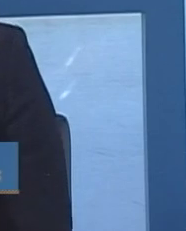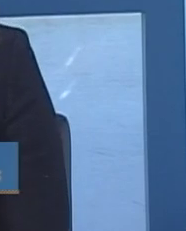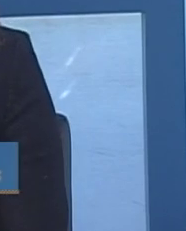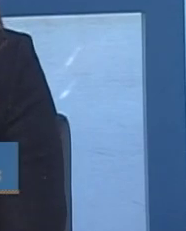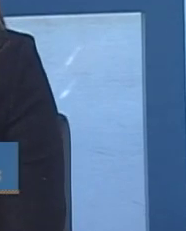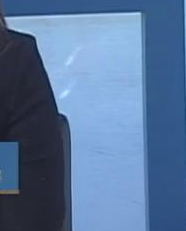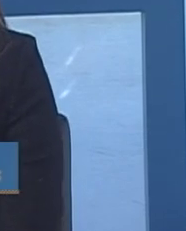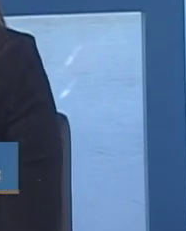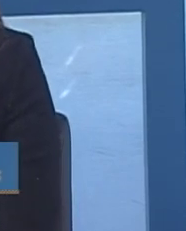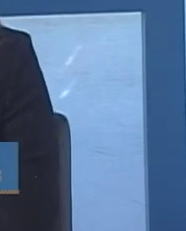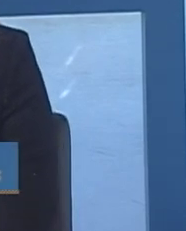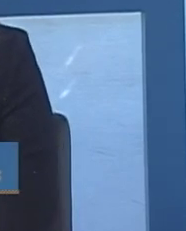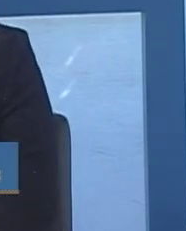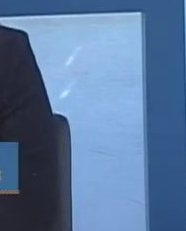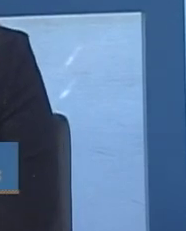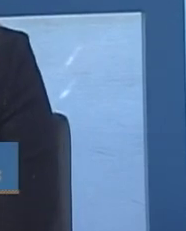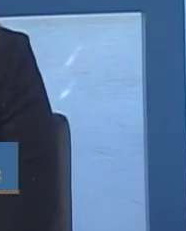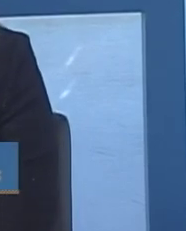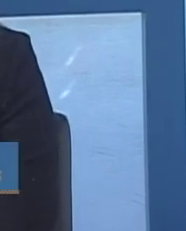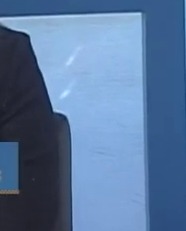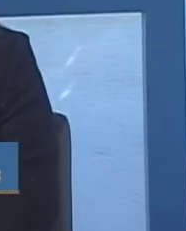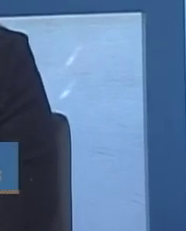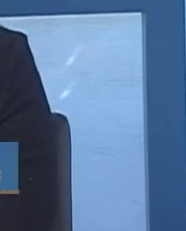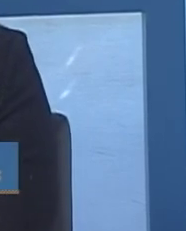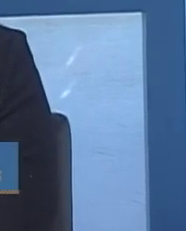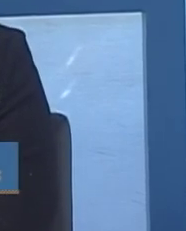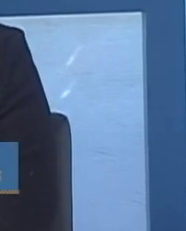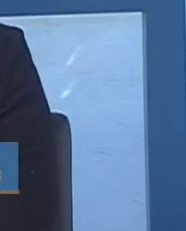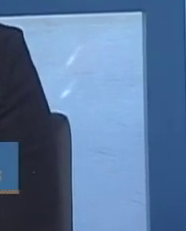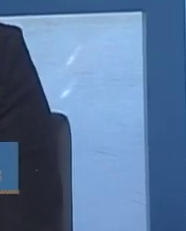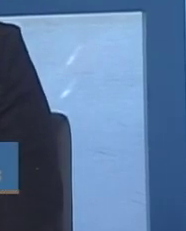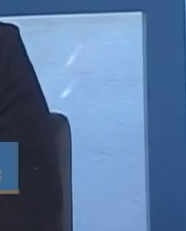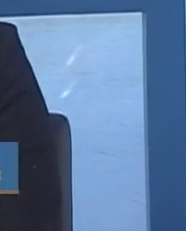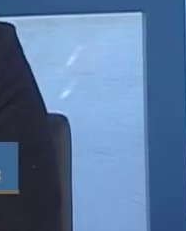teleconferência enviando suas perguntas, suas sugestões pelos telefones